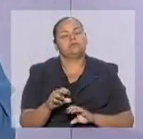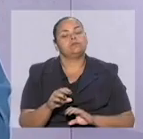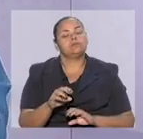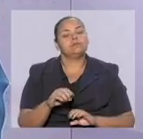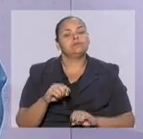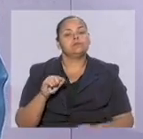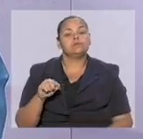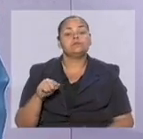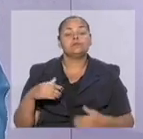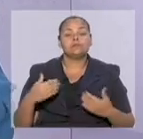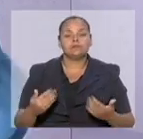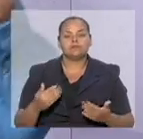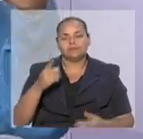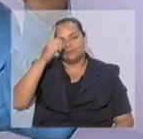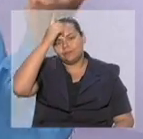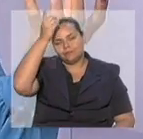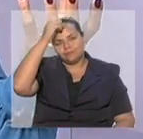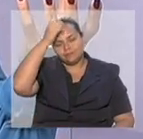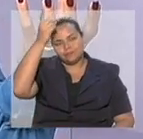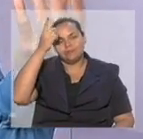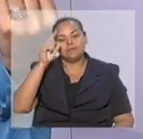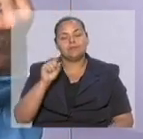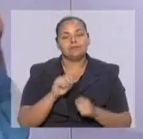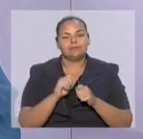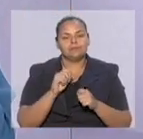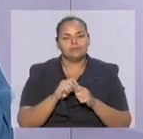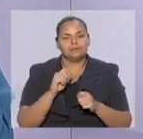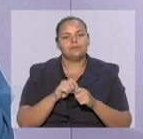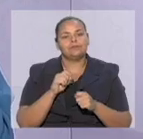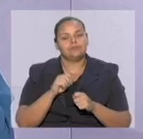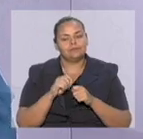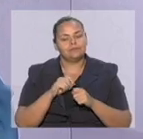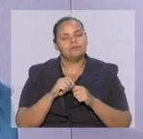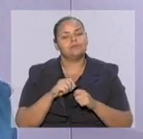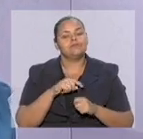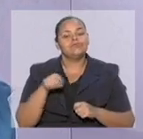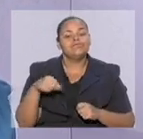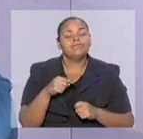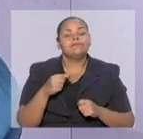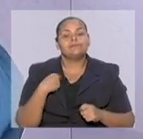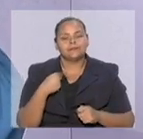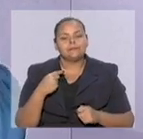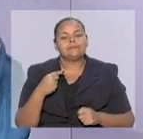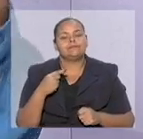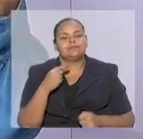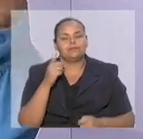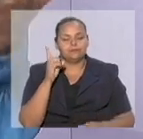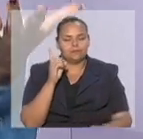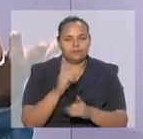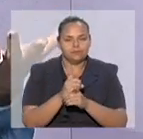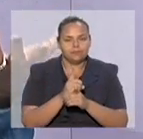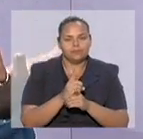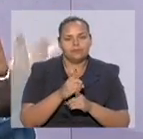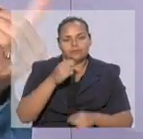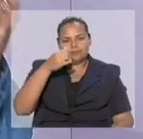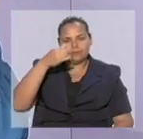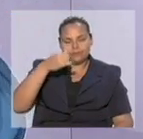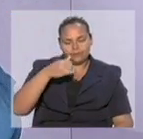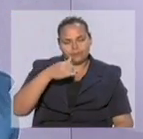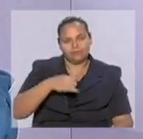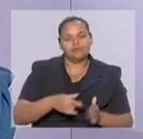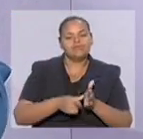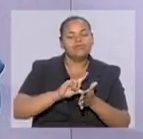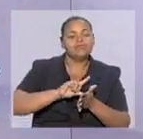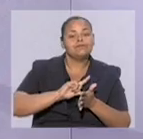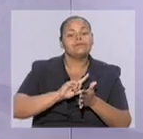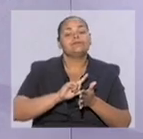e articulação entre os centros. Então, a ideia da frente é fazer essa articulação para que nós possamos dar o diagnóstico precoce.